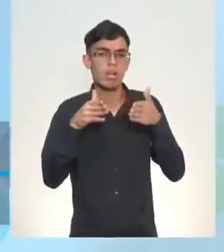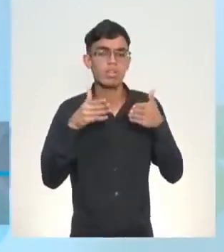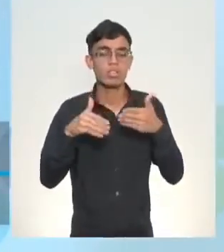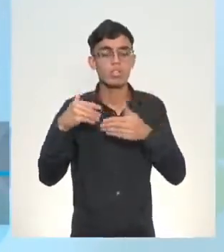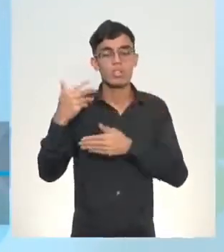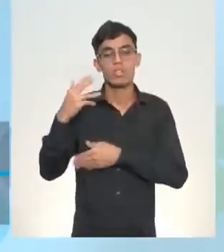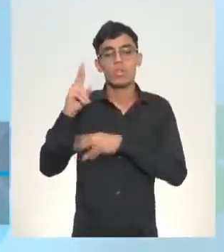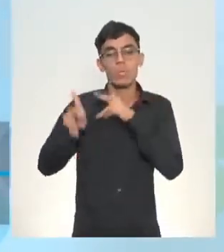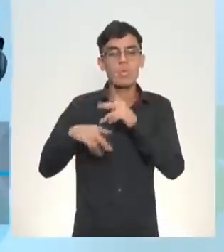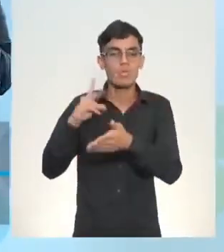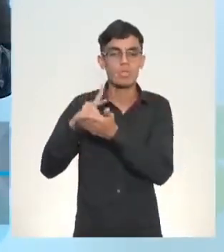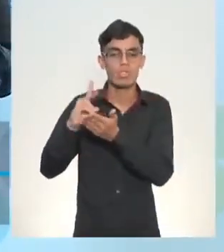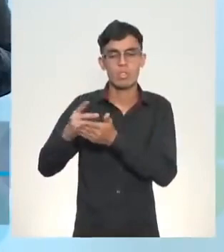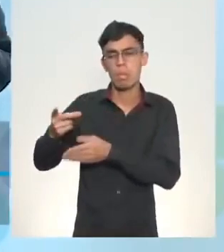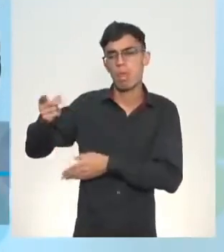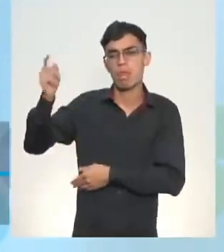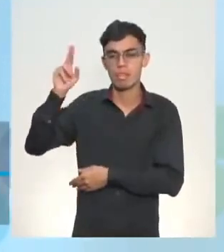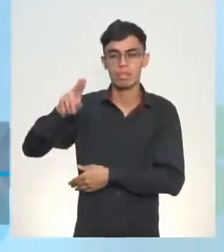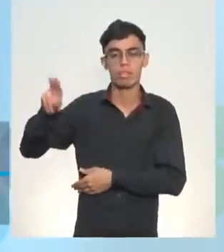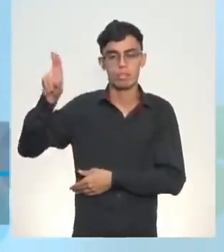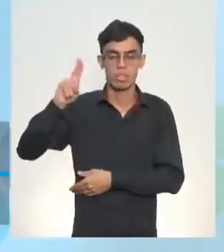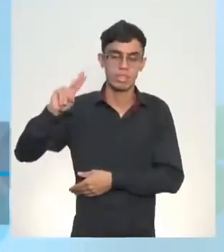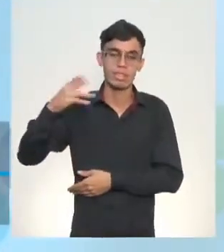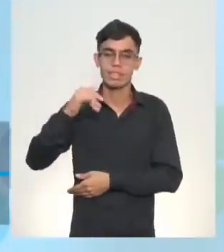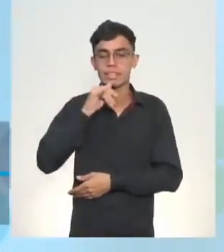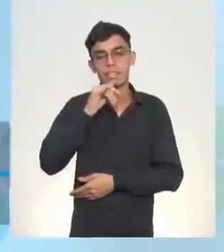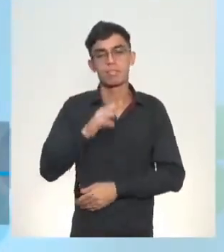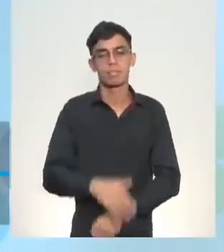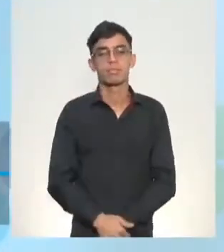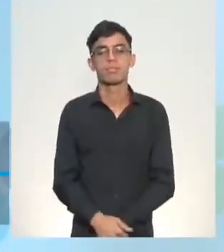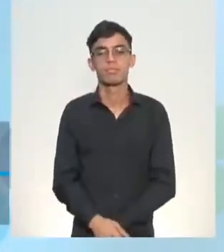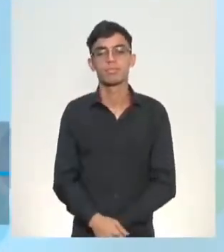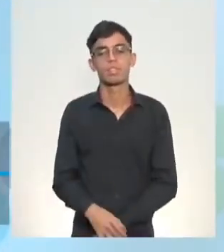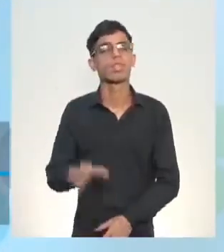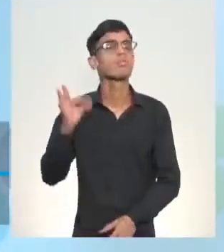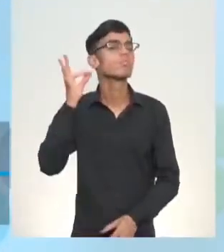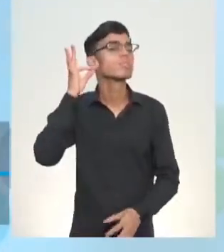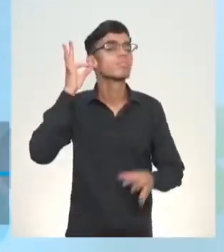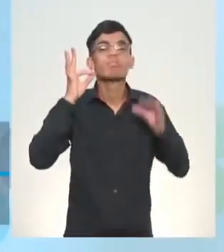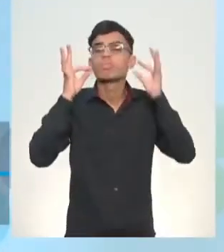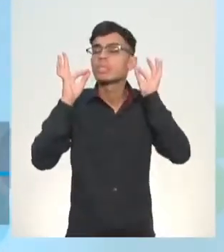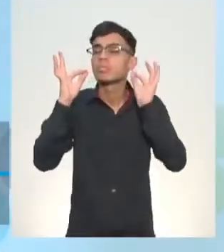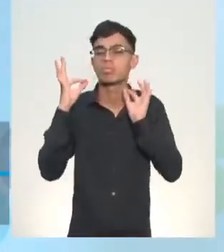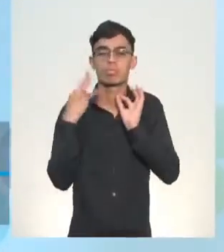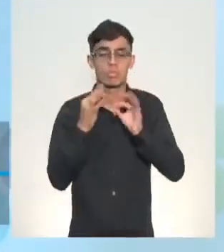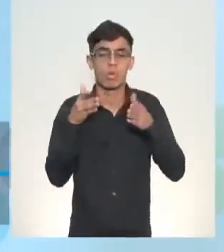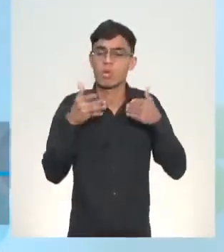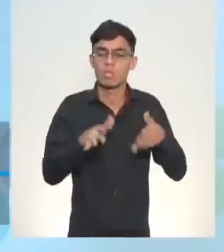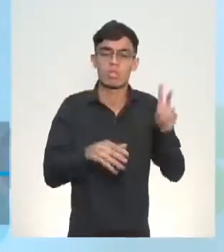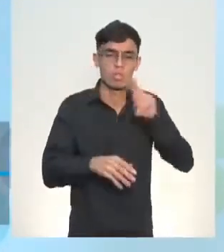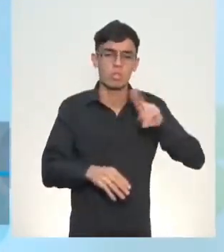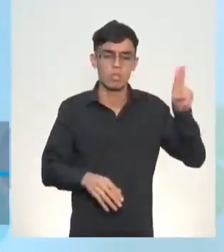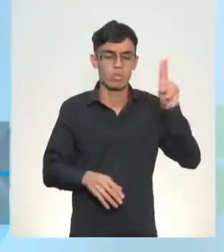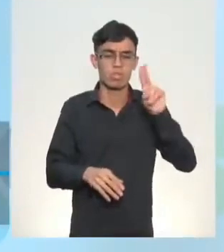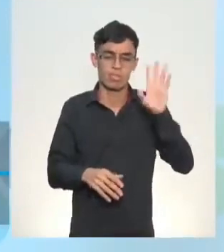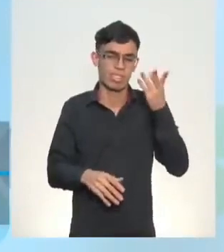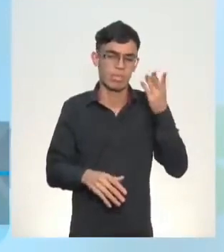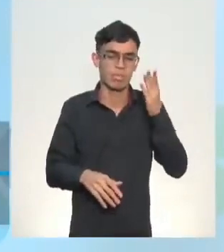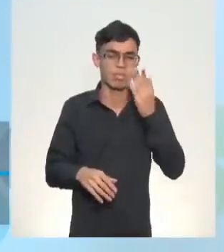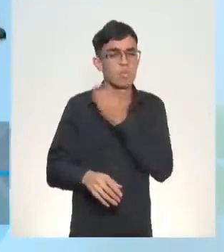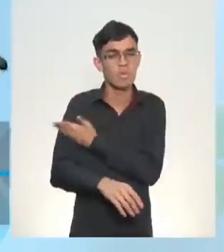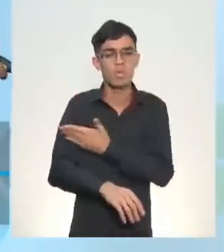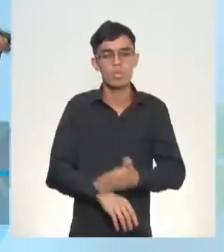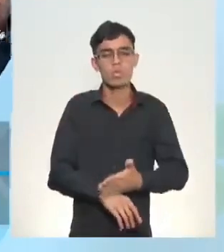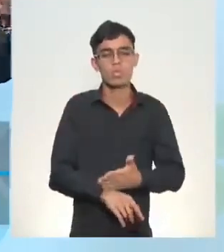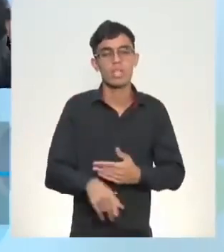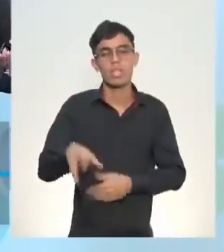que os indígenas já usavam há muito tempo como, né, adereço, adorno, hoje em dia a gente usa na indústria cosmética. Né? A raspa